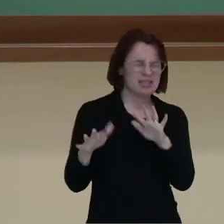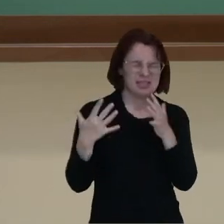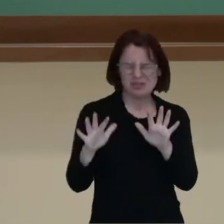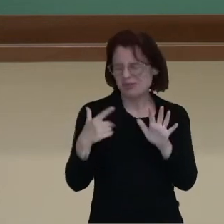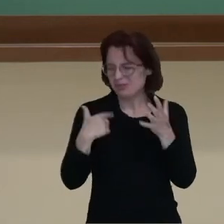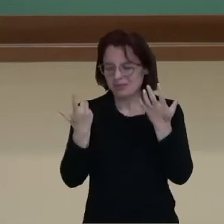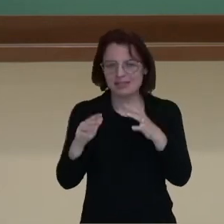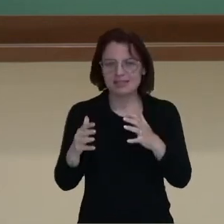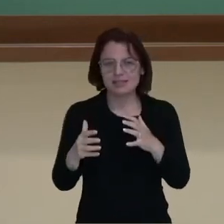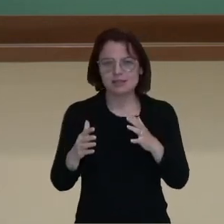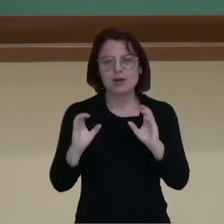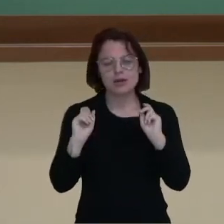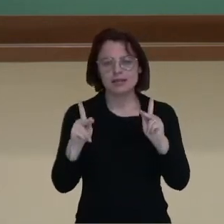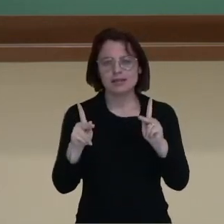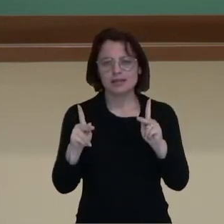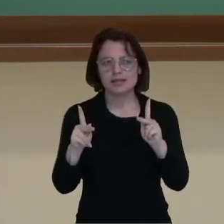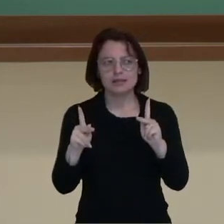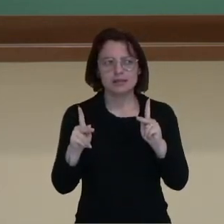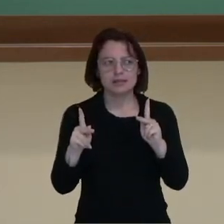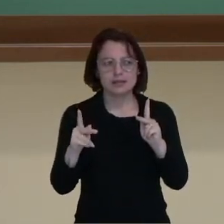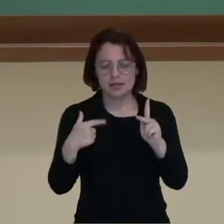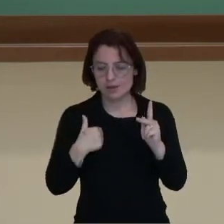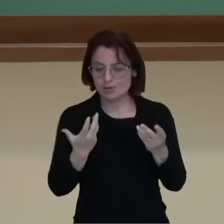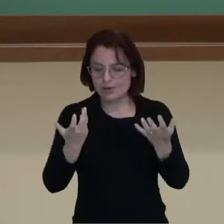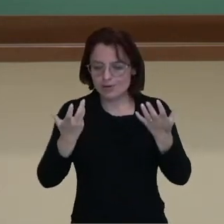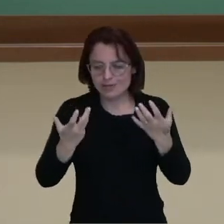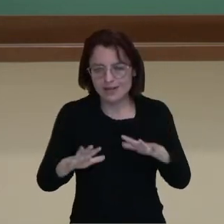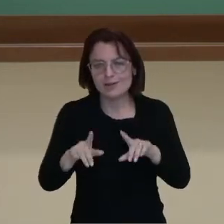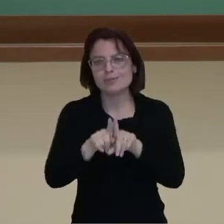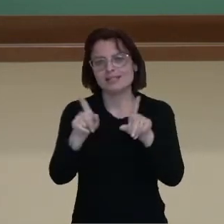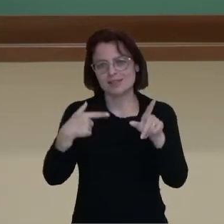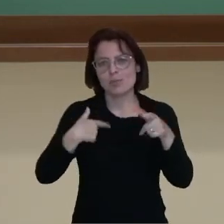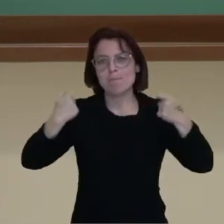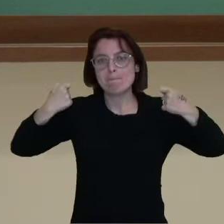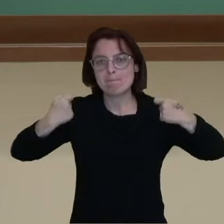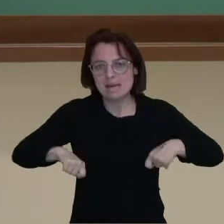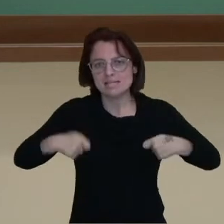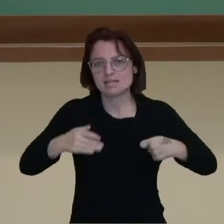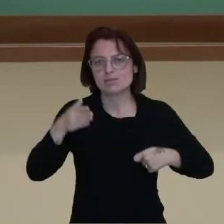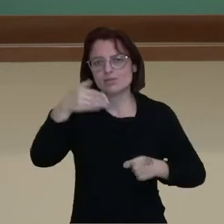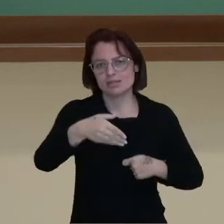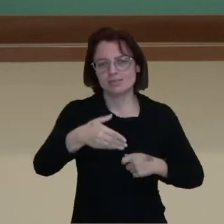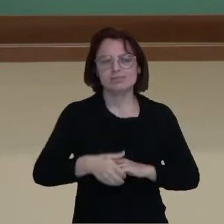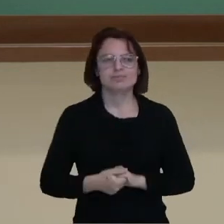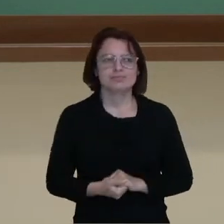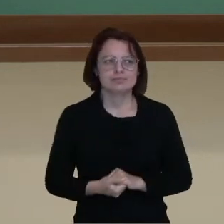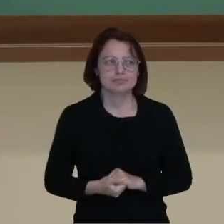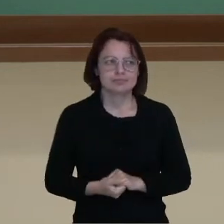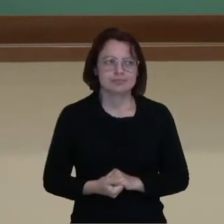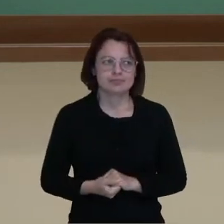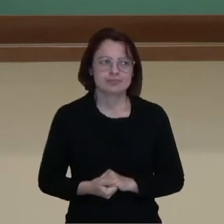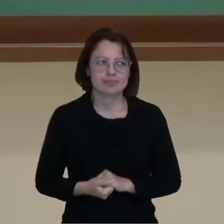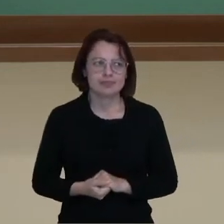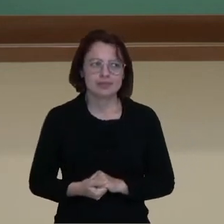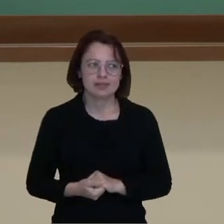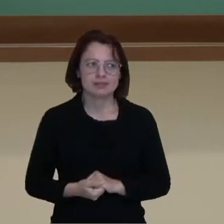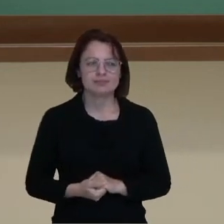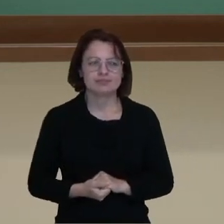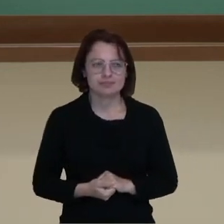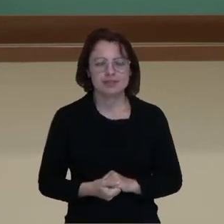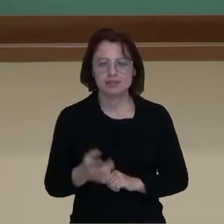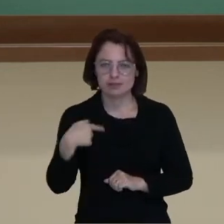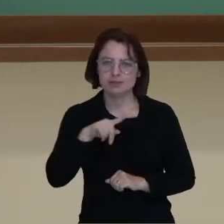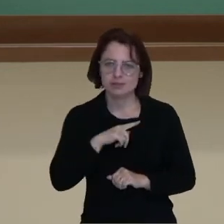quero. Aí você fala, ok, não quero, mas devo, né? O correto é isso. E daí a gente age por esse